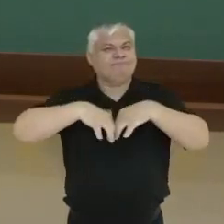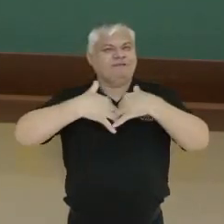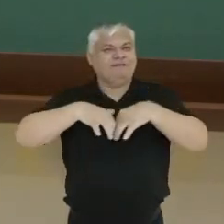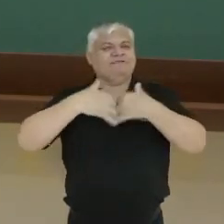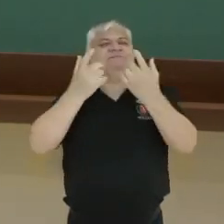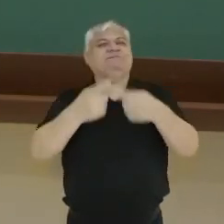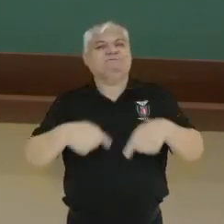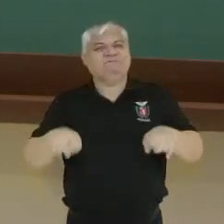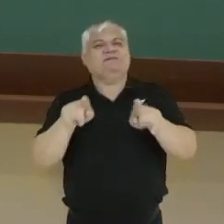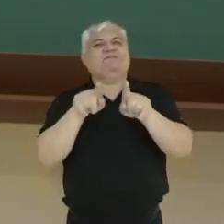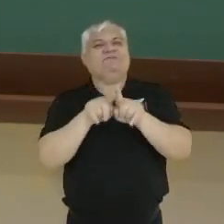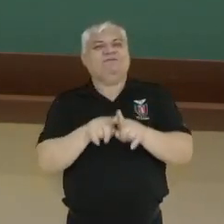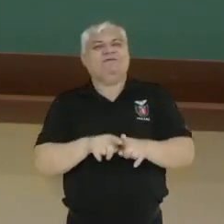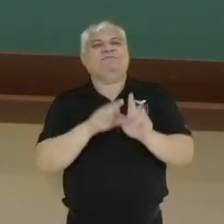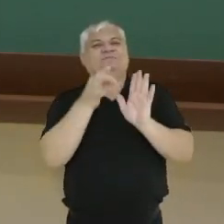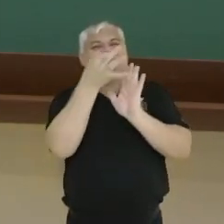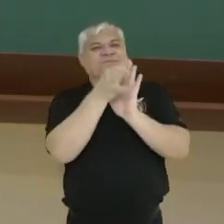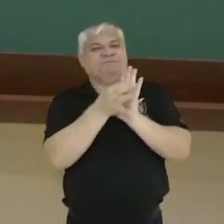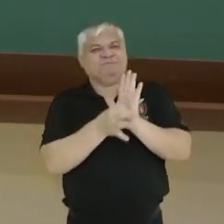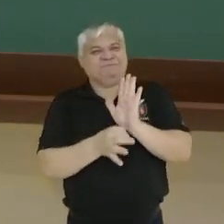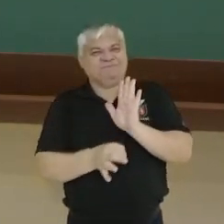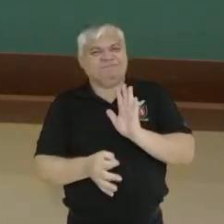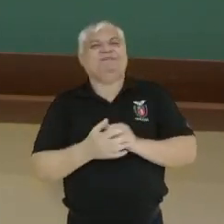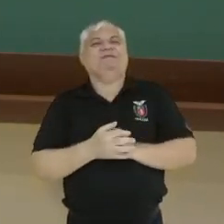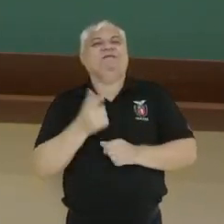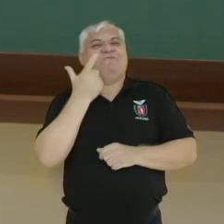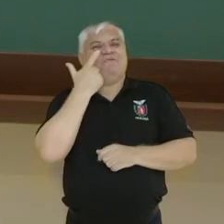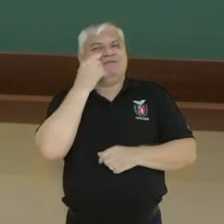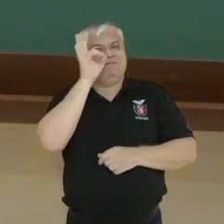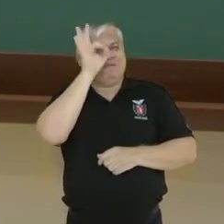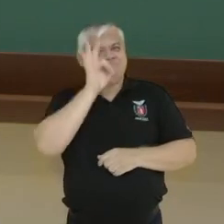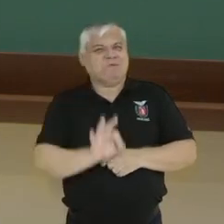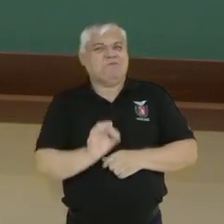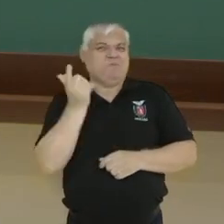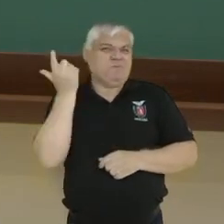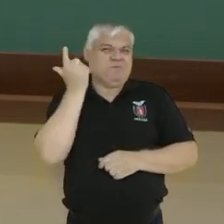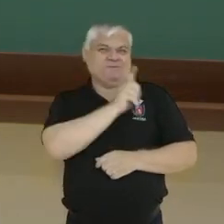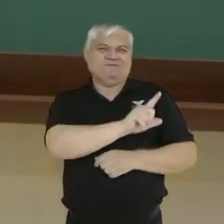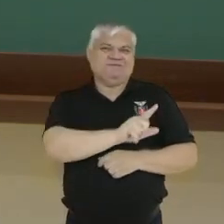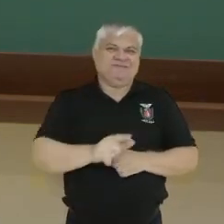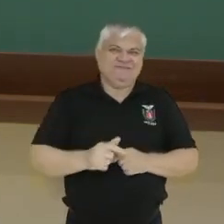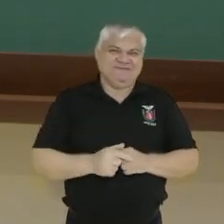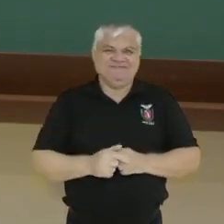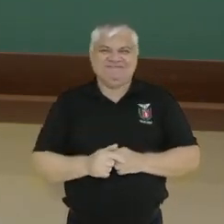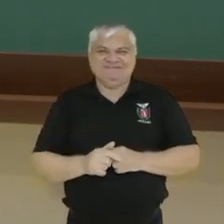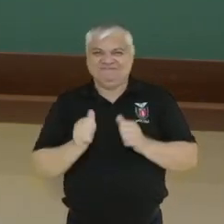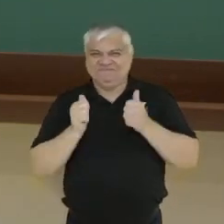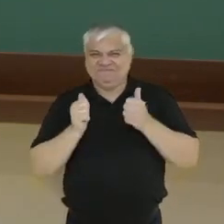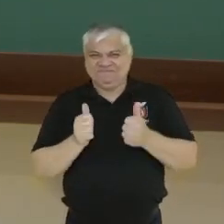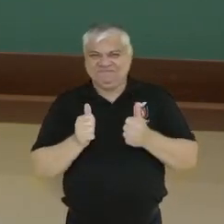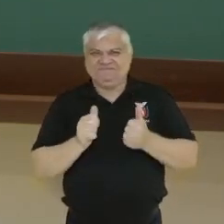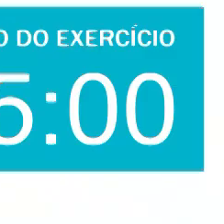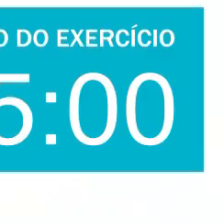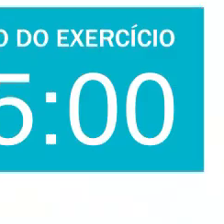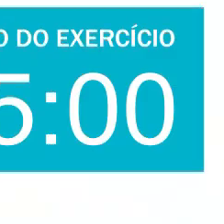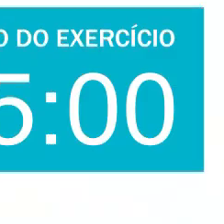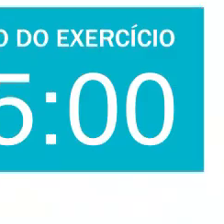e já retornamos para conferir e ver se vocês conseguiram matar a charada e resolver esse problema.